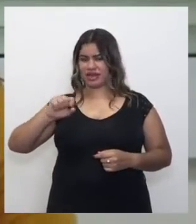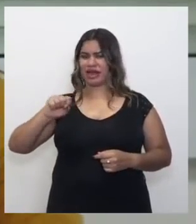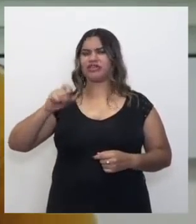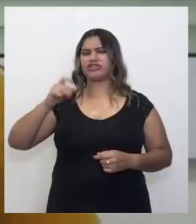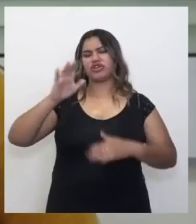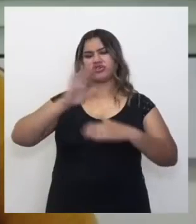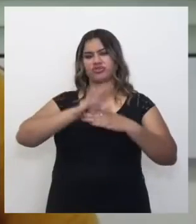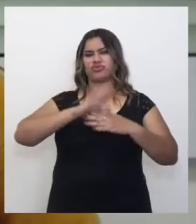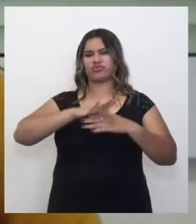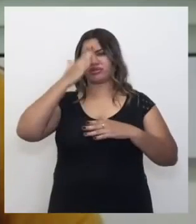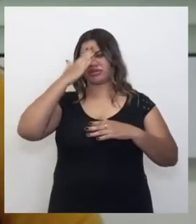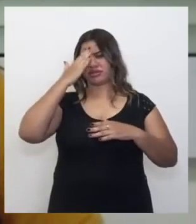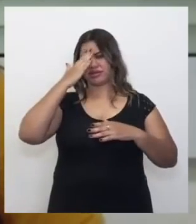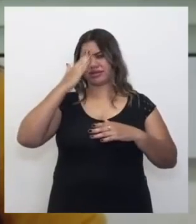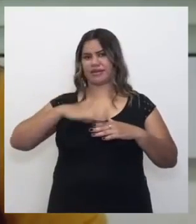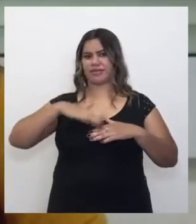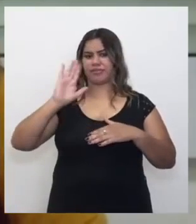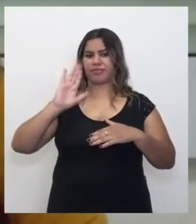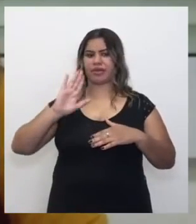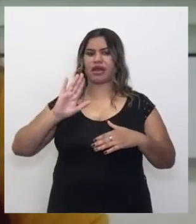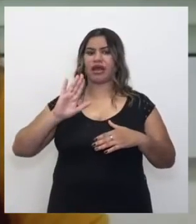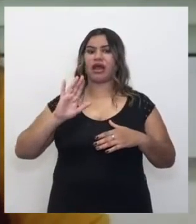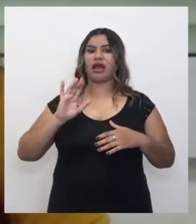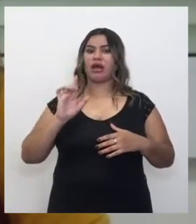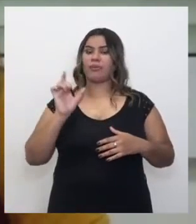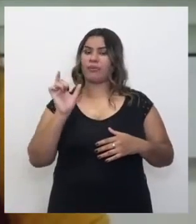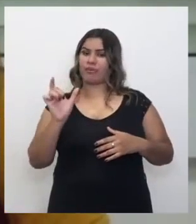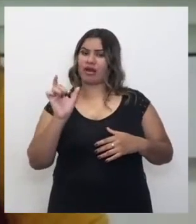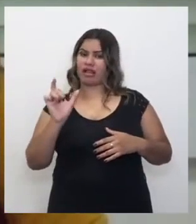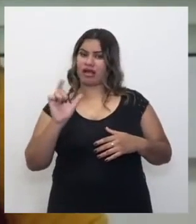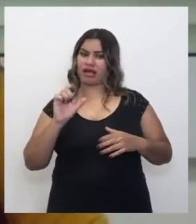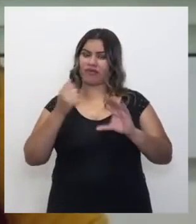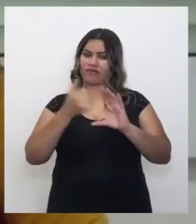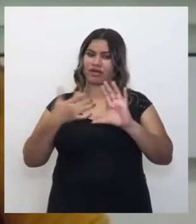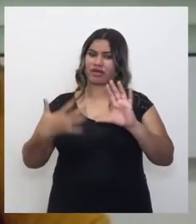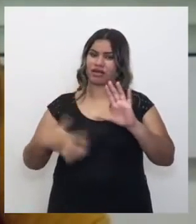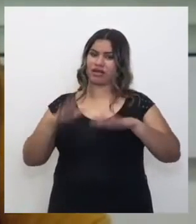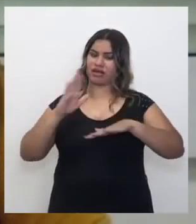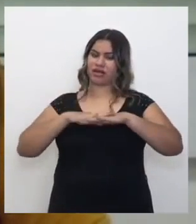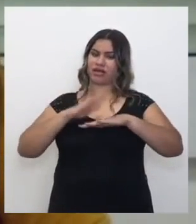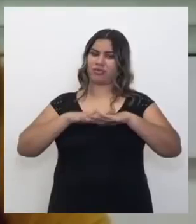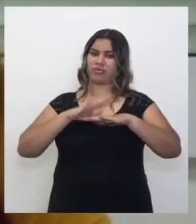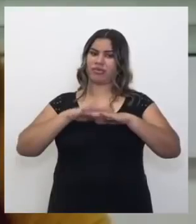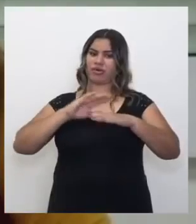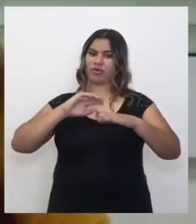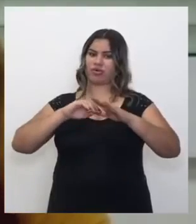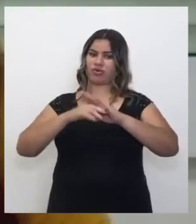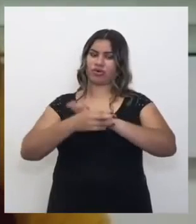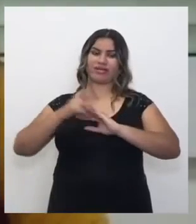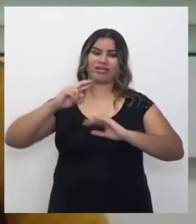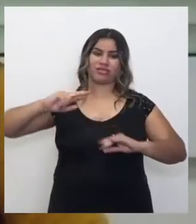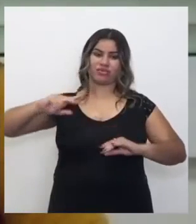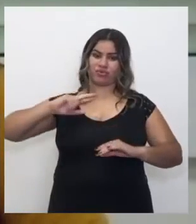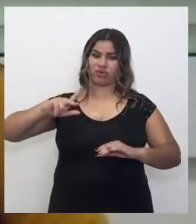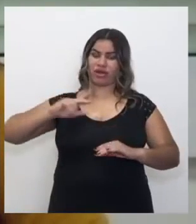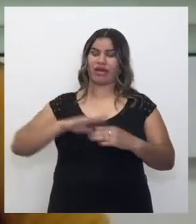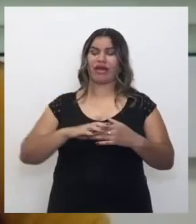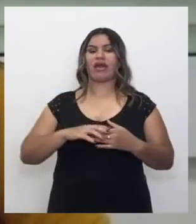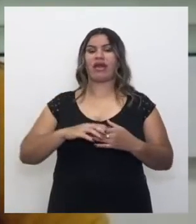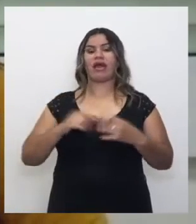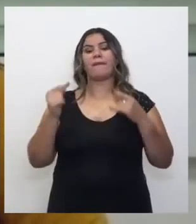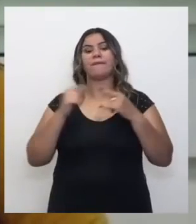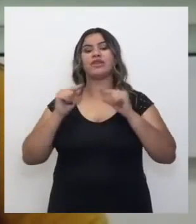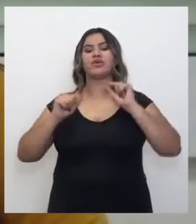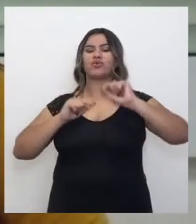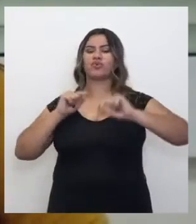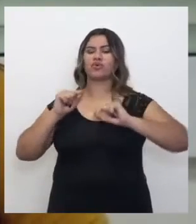entender. A genericidade, que é característica das atividades não cotidianas, ela tem a ver